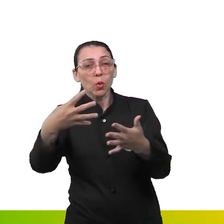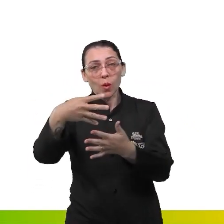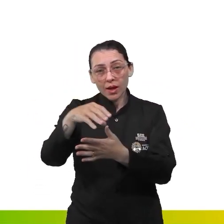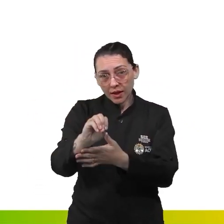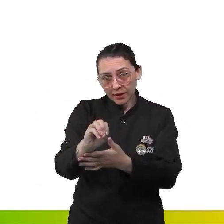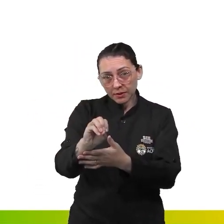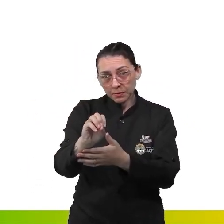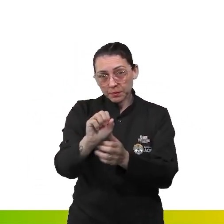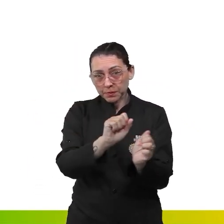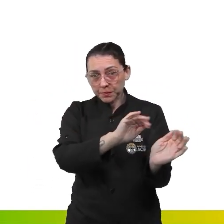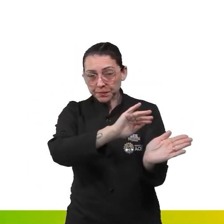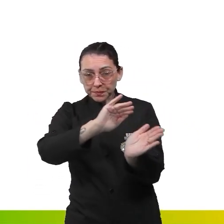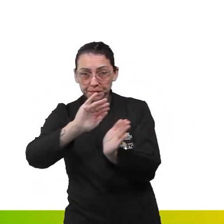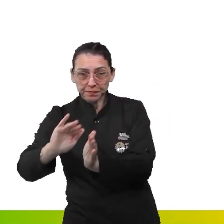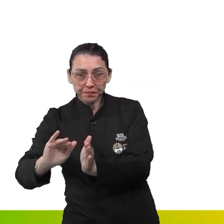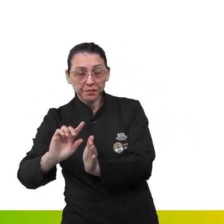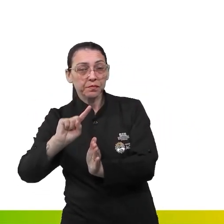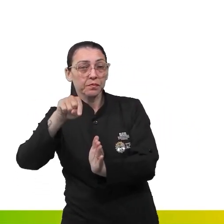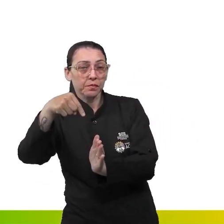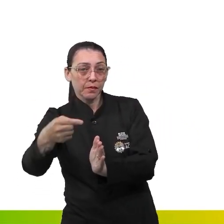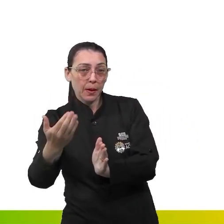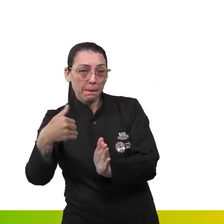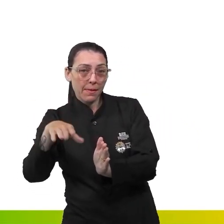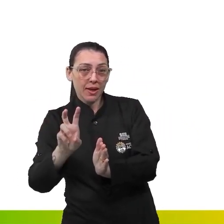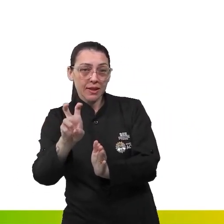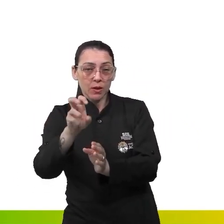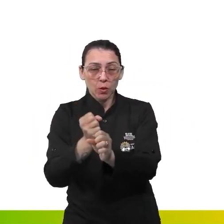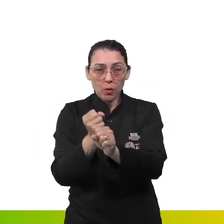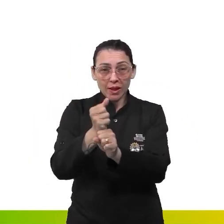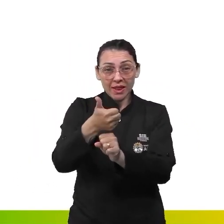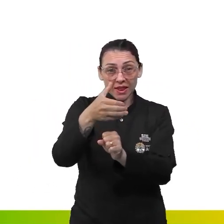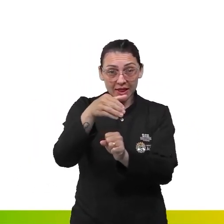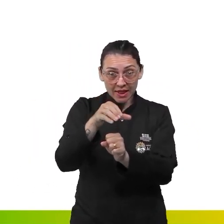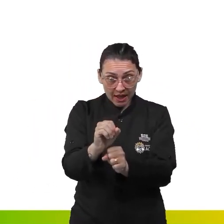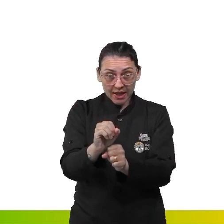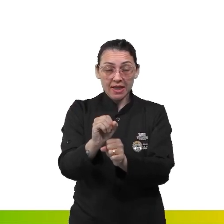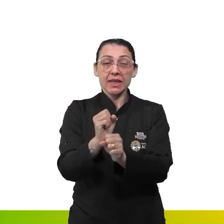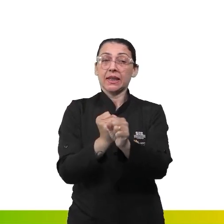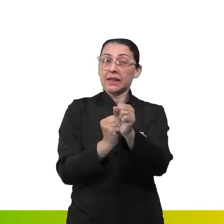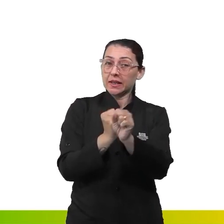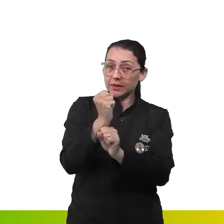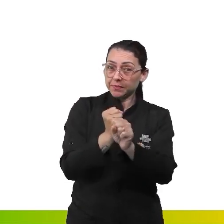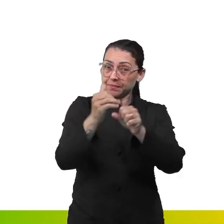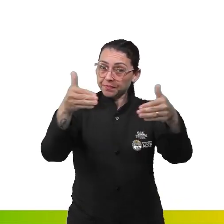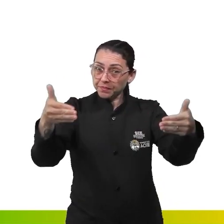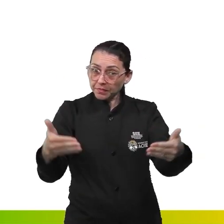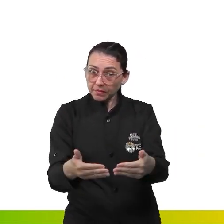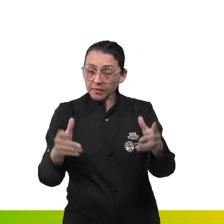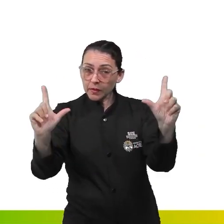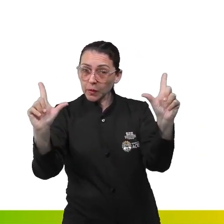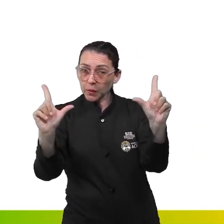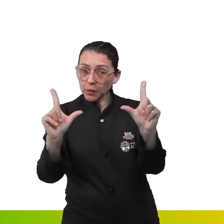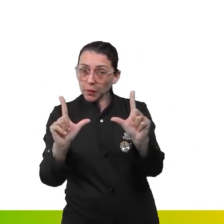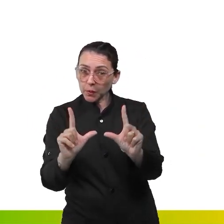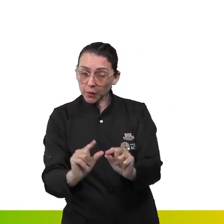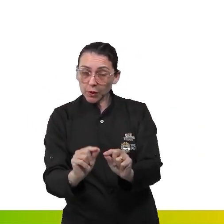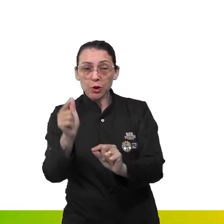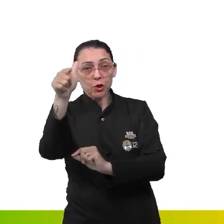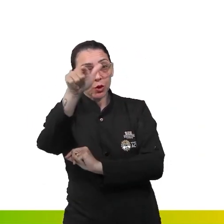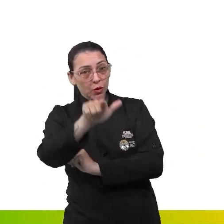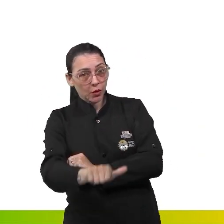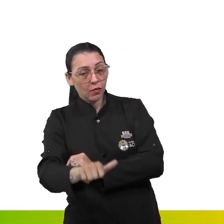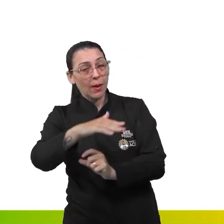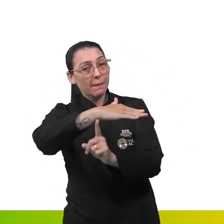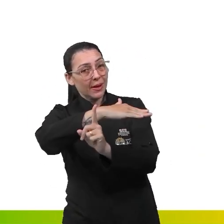40. Depois de mais 5 anos, 10 anos agora, ela vai se reduzir mais uma vez